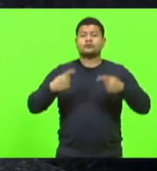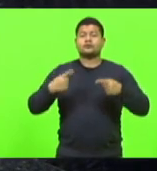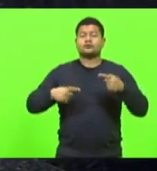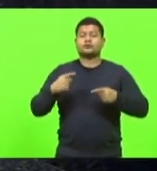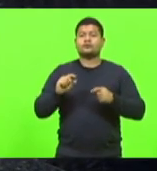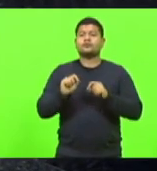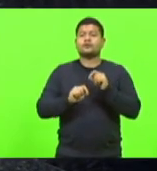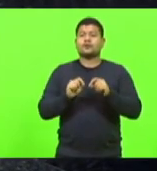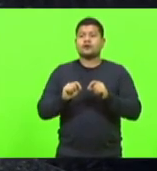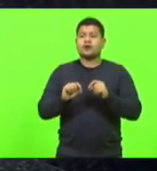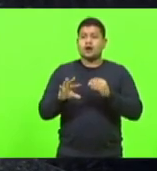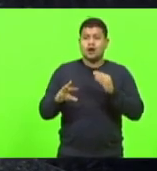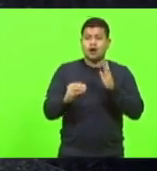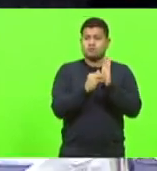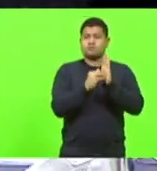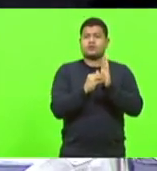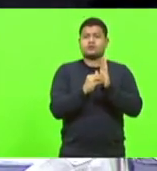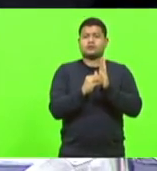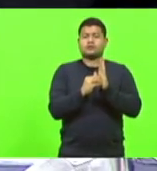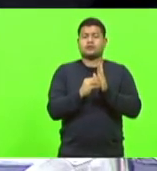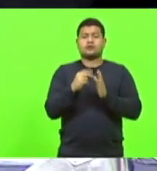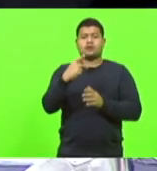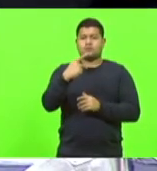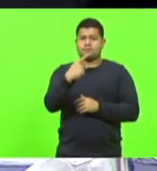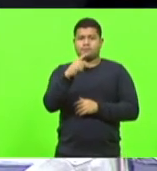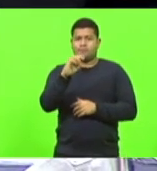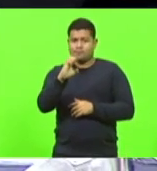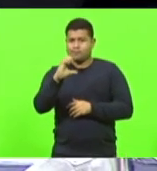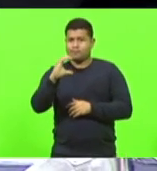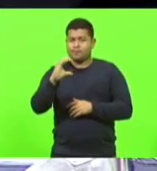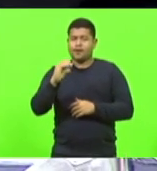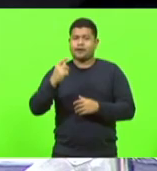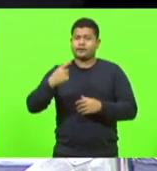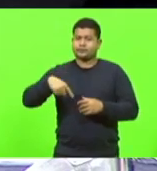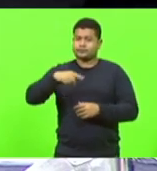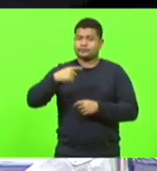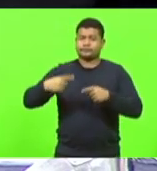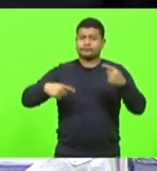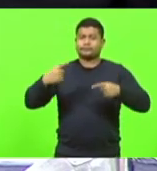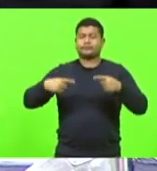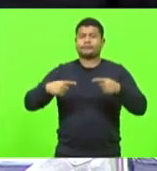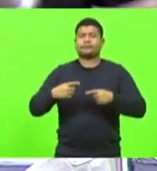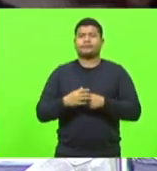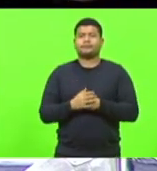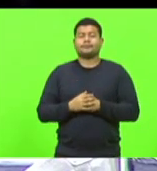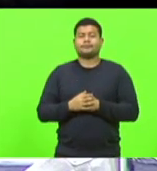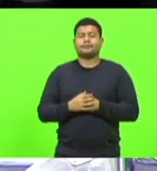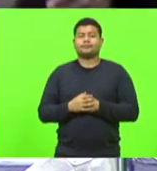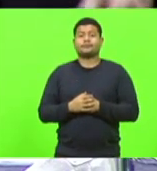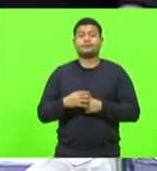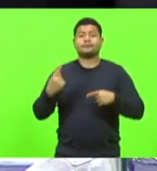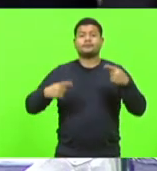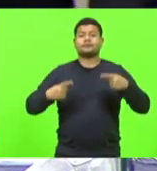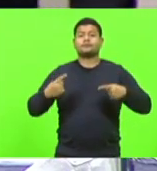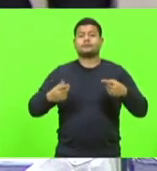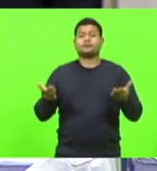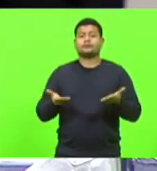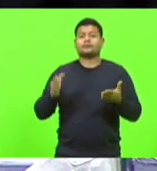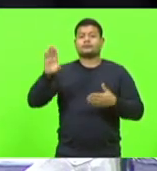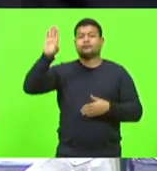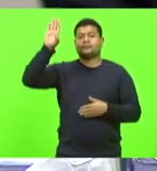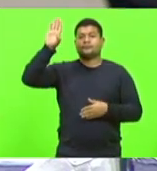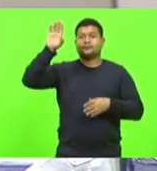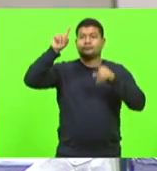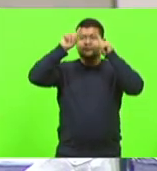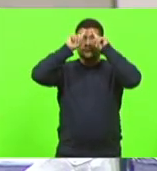Fala apenas 10 Estamos tratando da pé aqui nesse exato momento que é um projeto de emenda com são para discutir a PEC uma palavra Deputado neodi